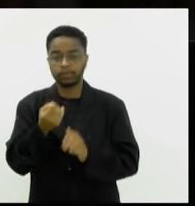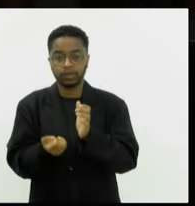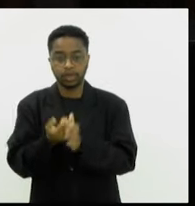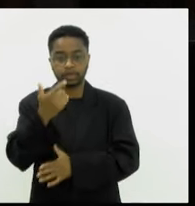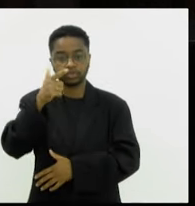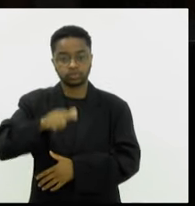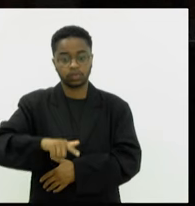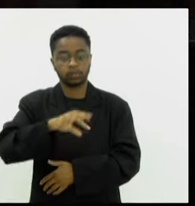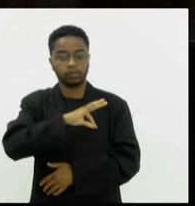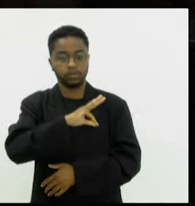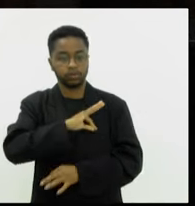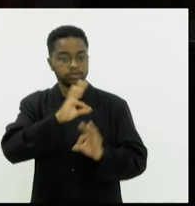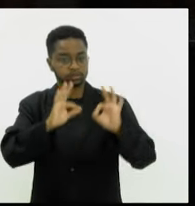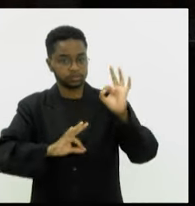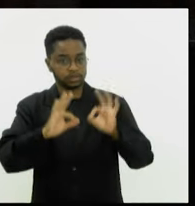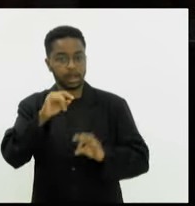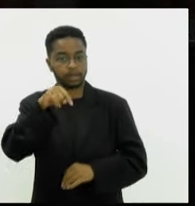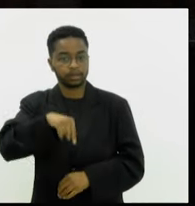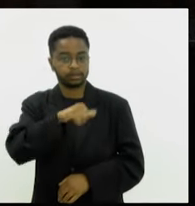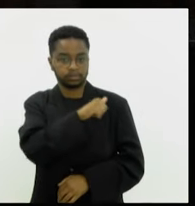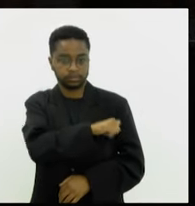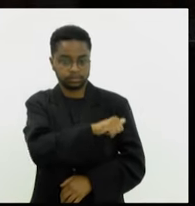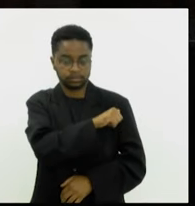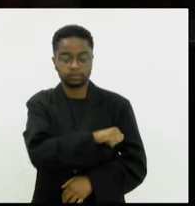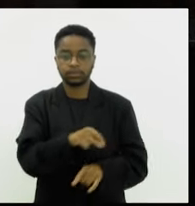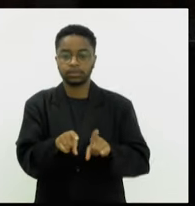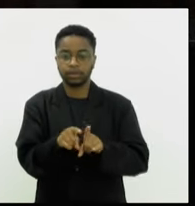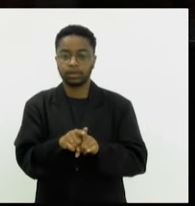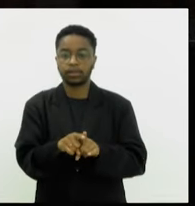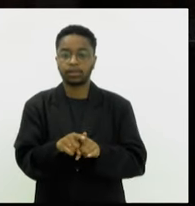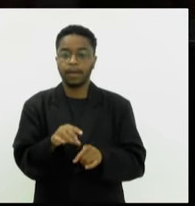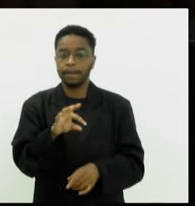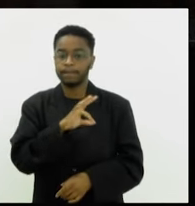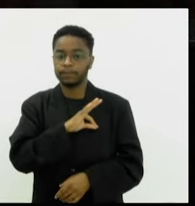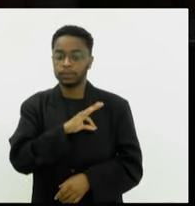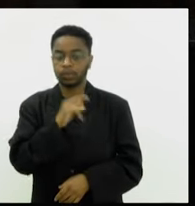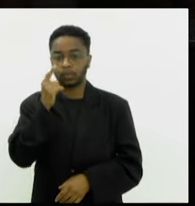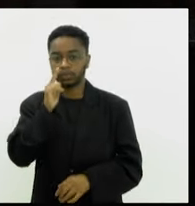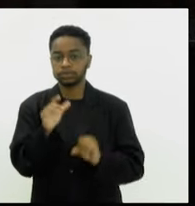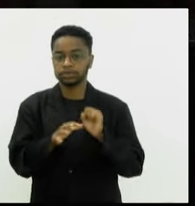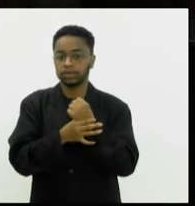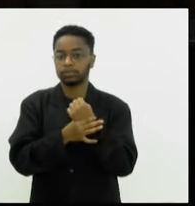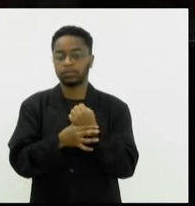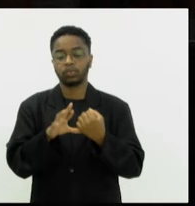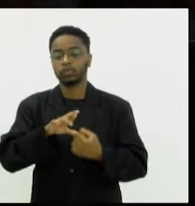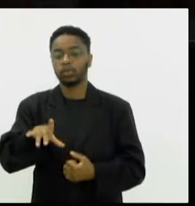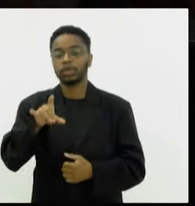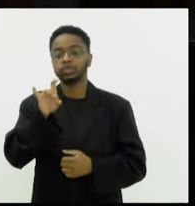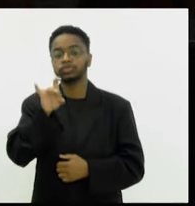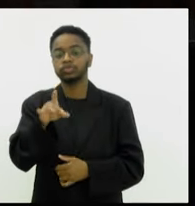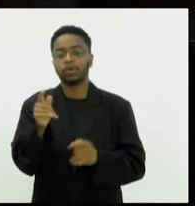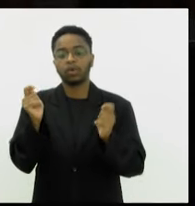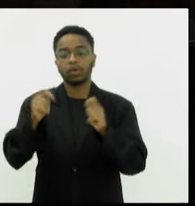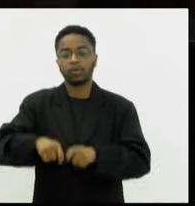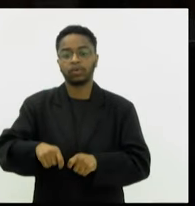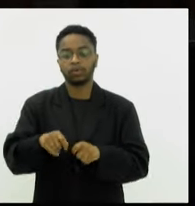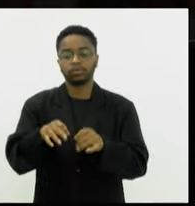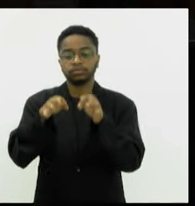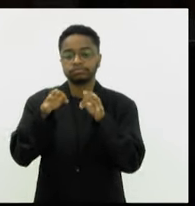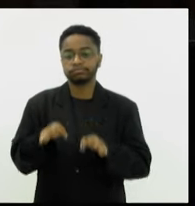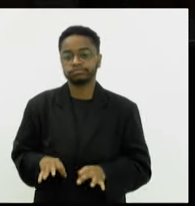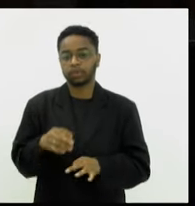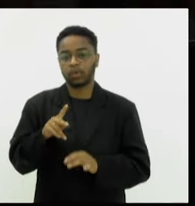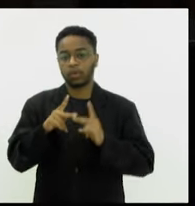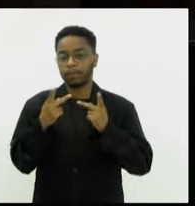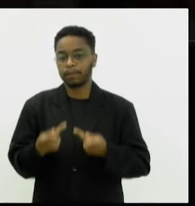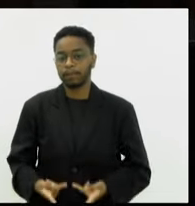as polícias do Rio de Janeiro, de refundar uma polícia que garanta não só a possibilidade de dignidade humana,